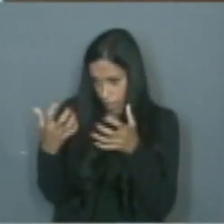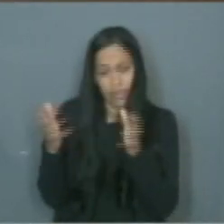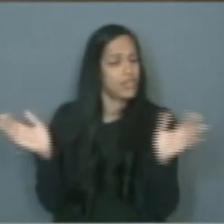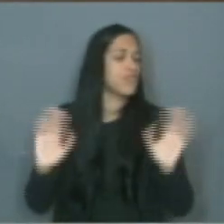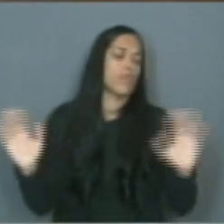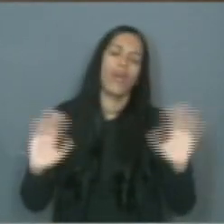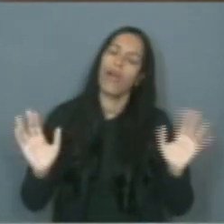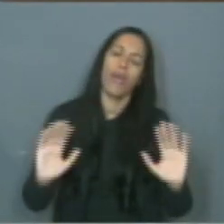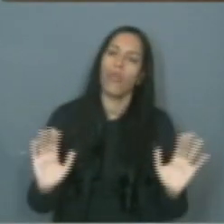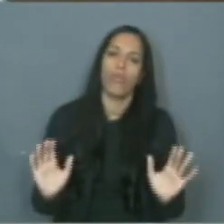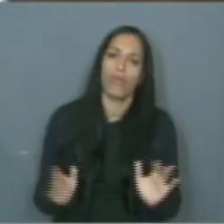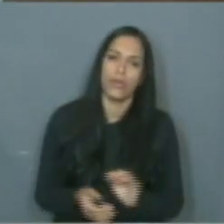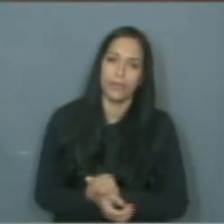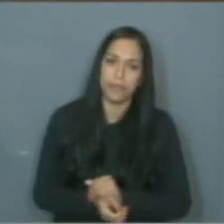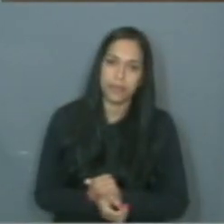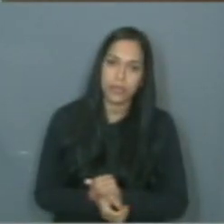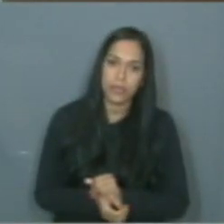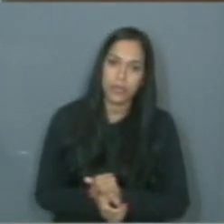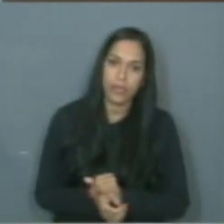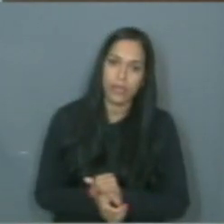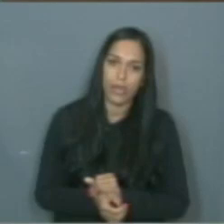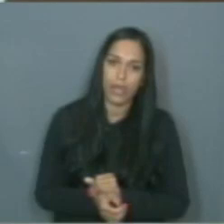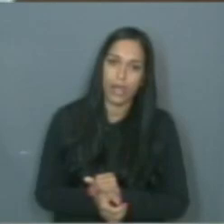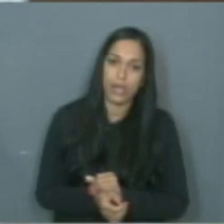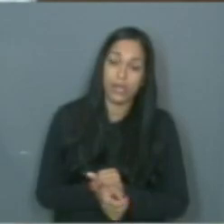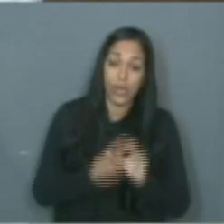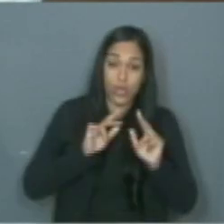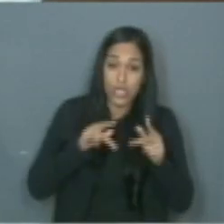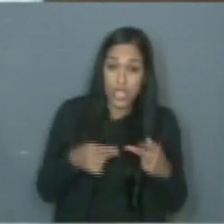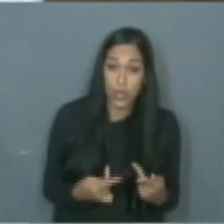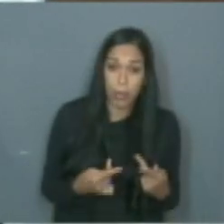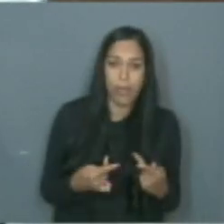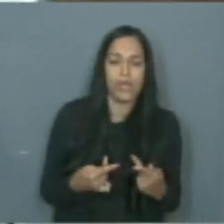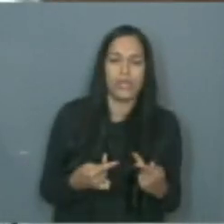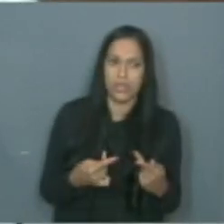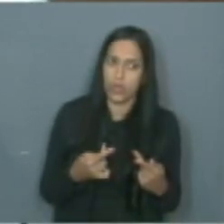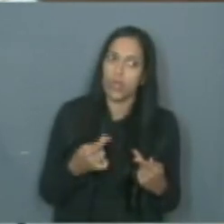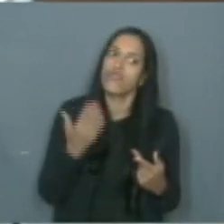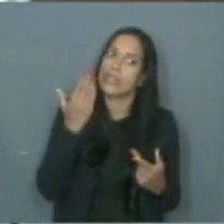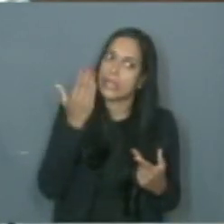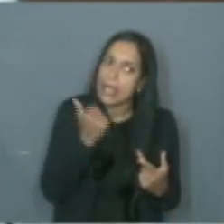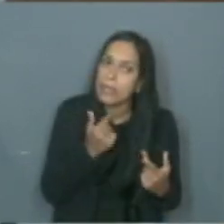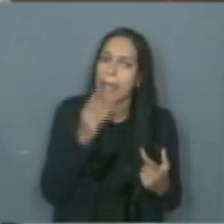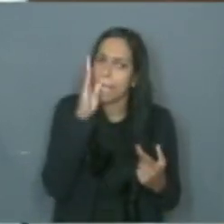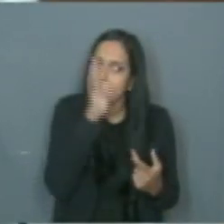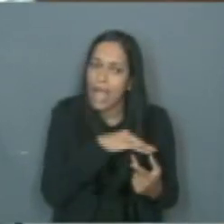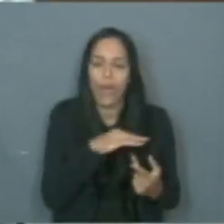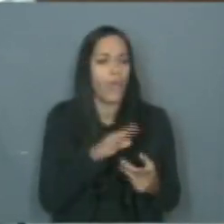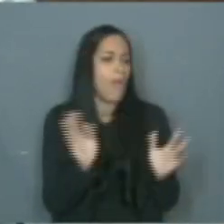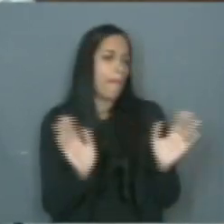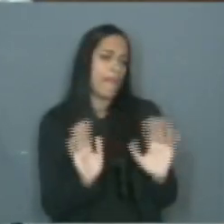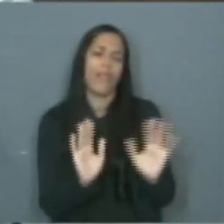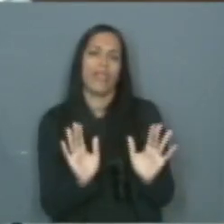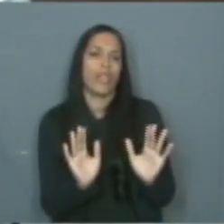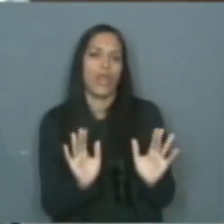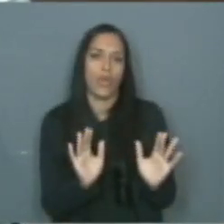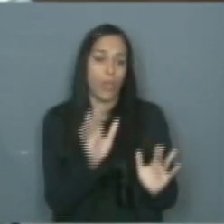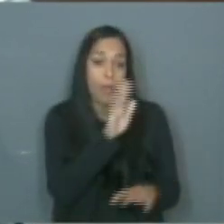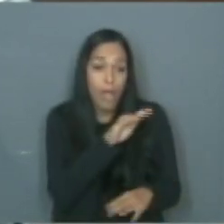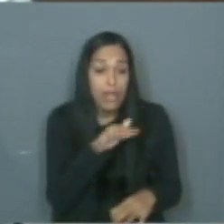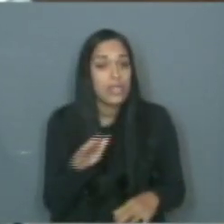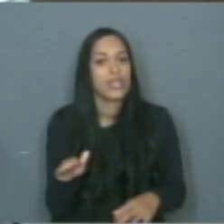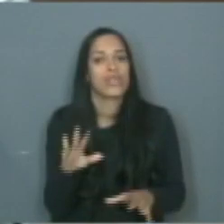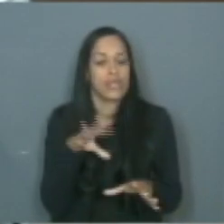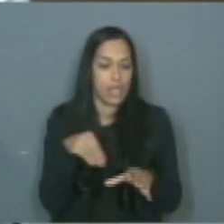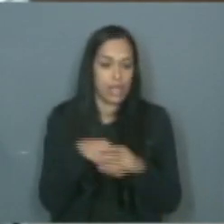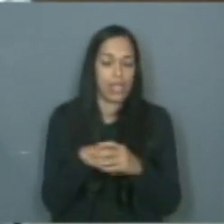quis, não, minha gente. A perversidade do ser humano, ela é até bem grande, mas não quando se trata de uma criança que